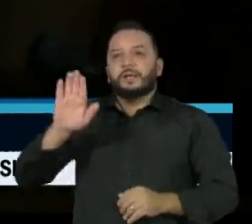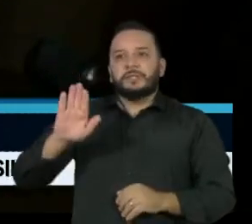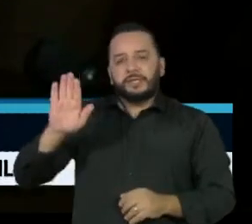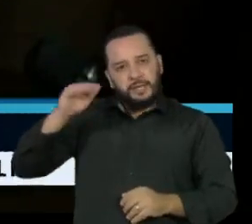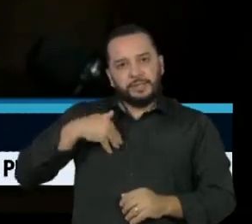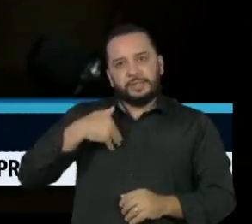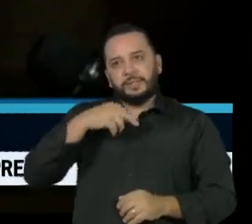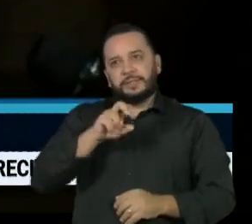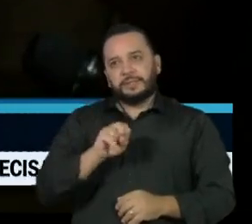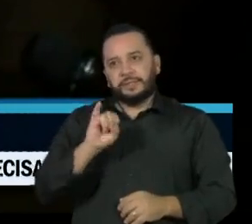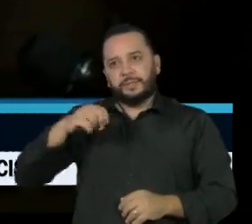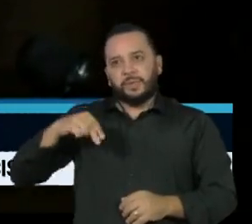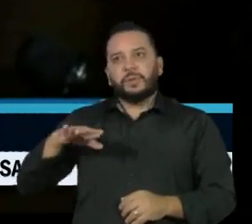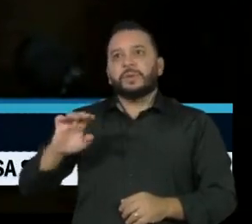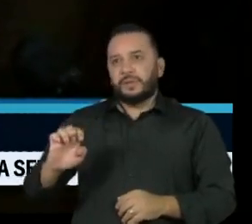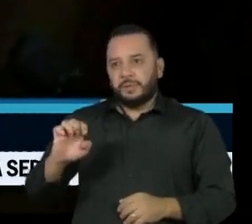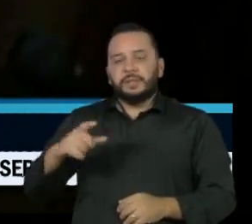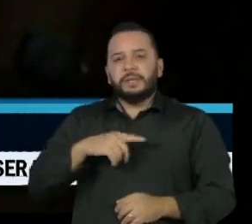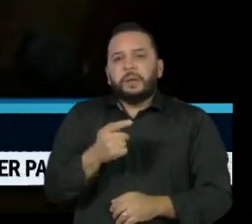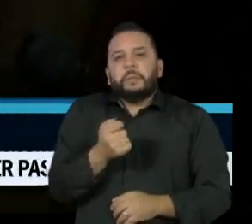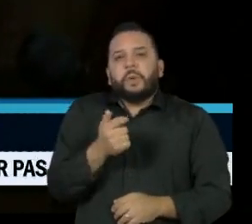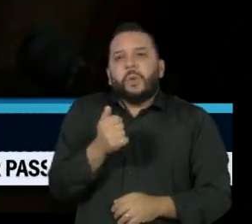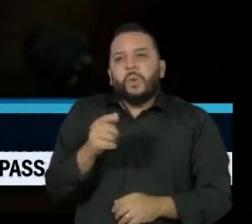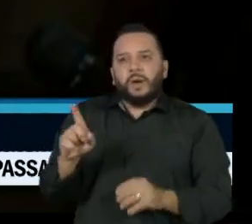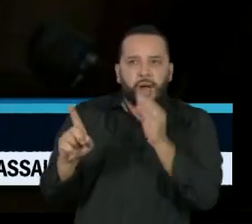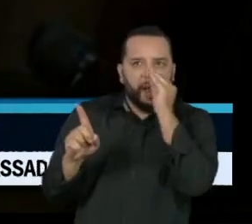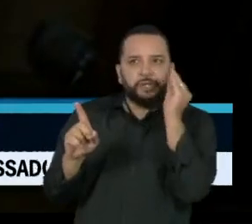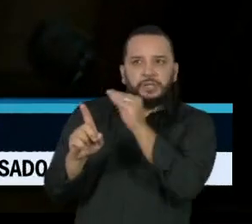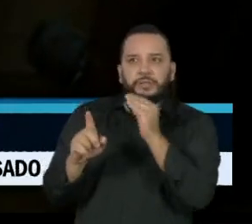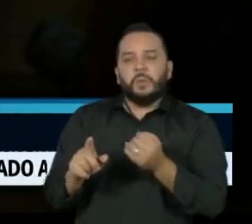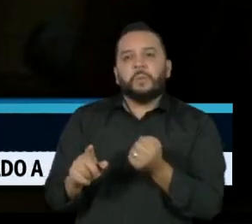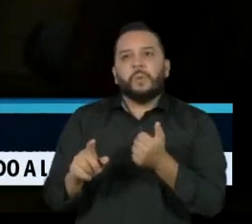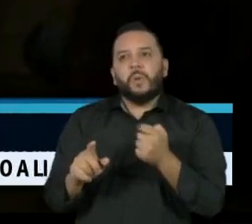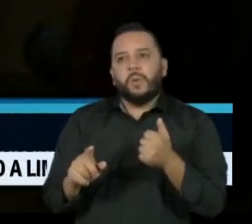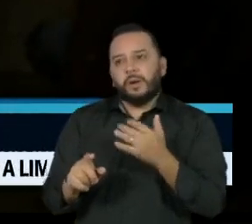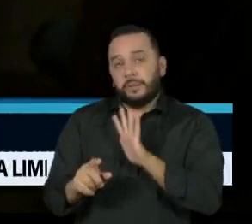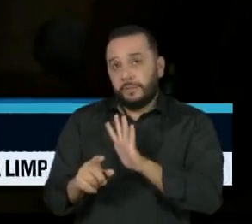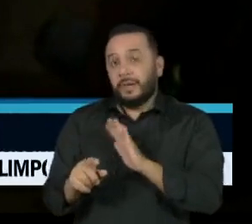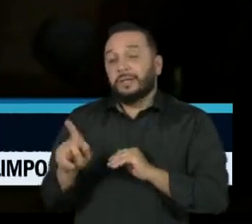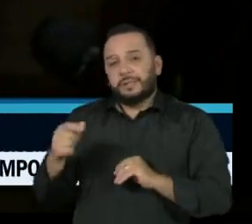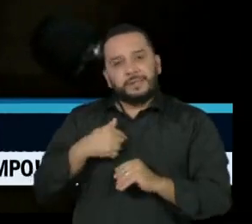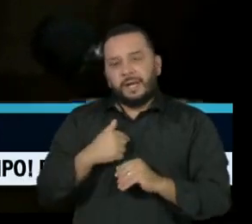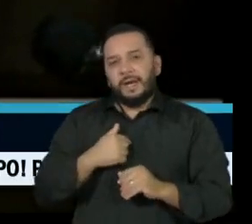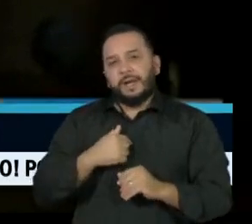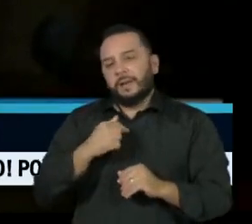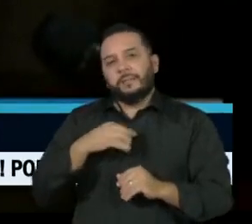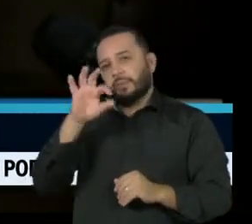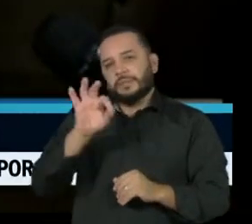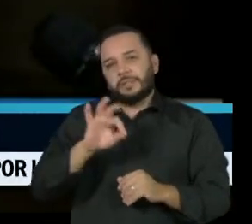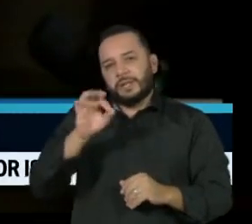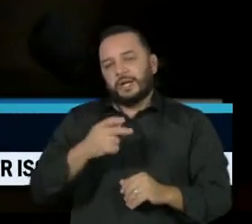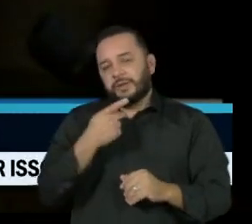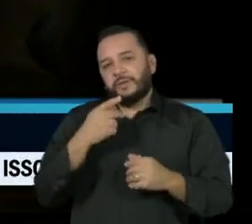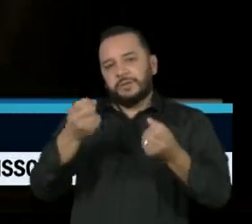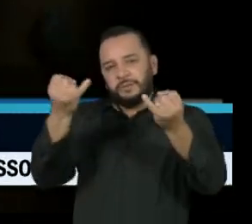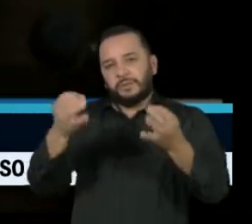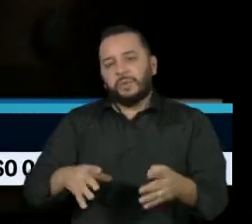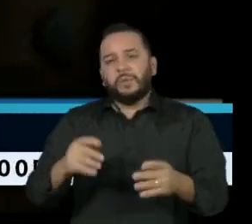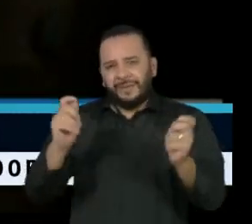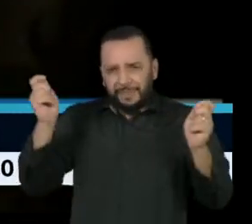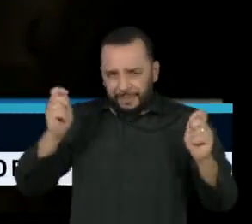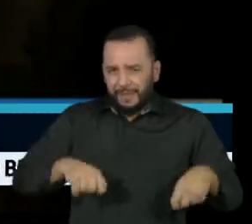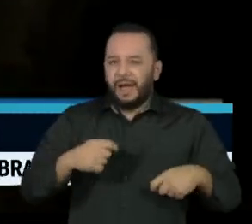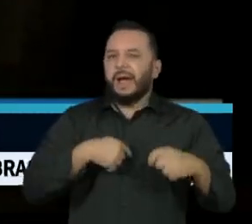Senadora apresentam os menores índices de rejeição mais tempo e atropelou os números ao afirmar que a terceira havia